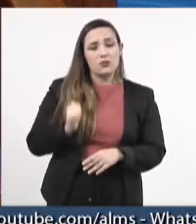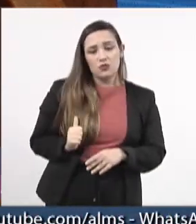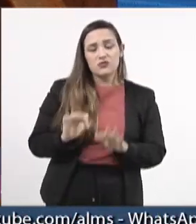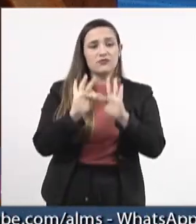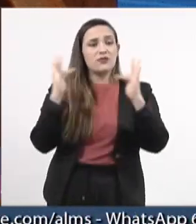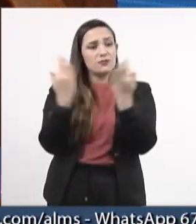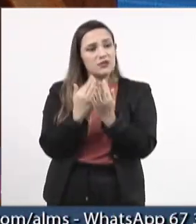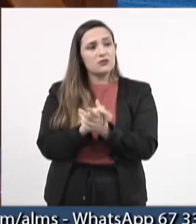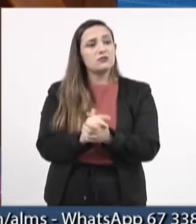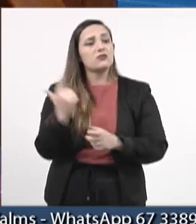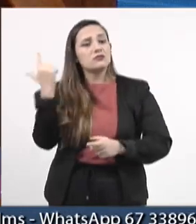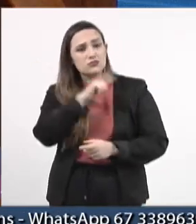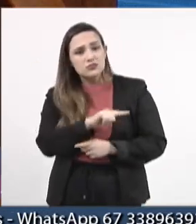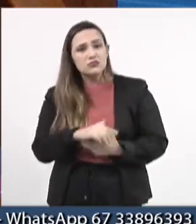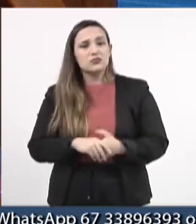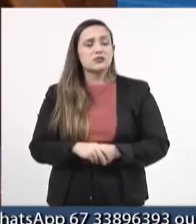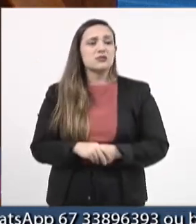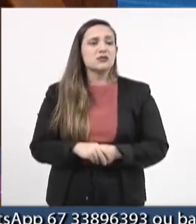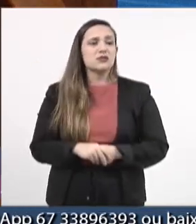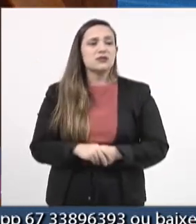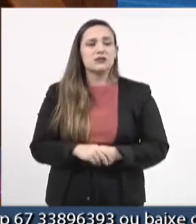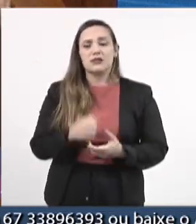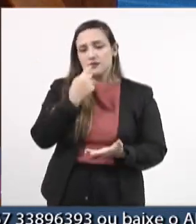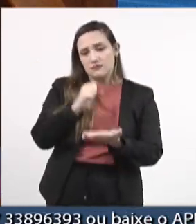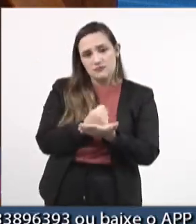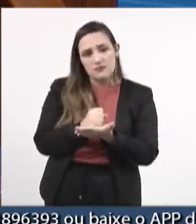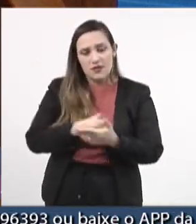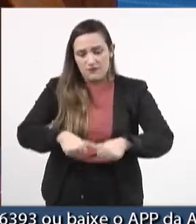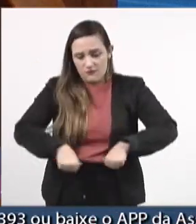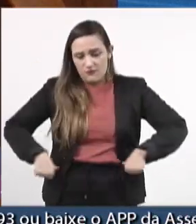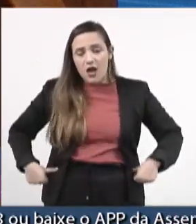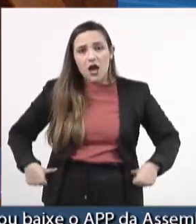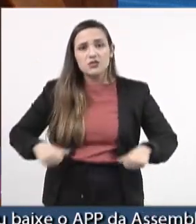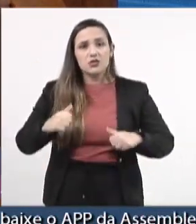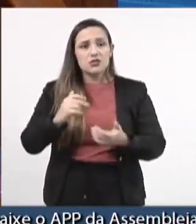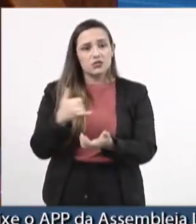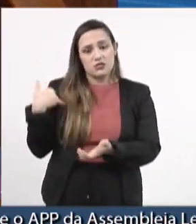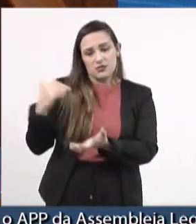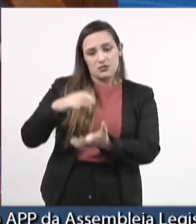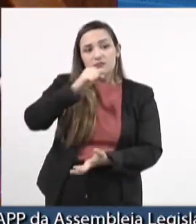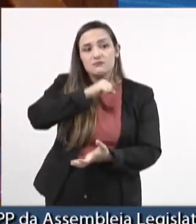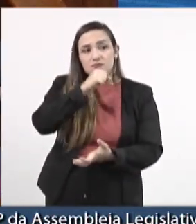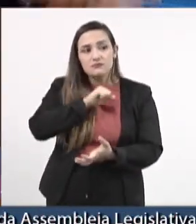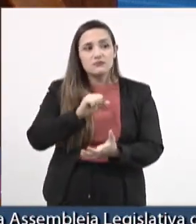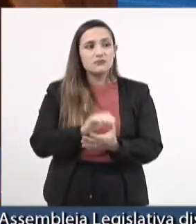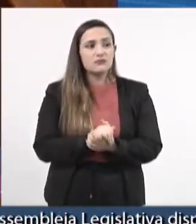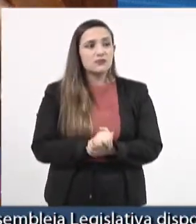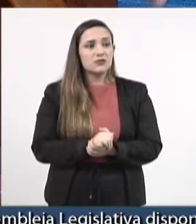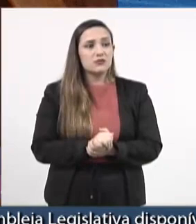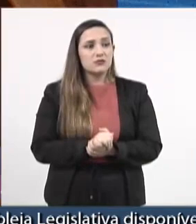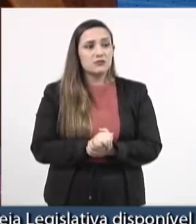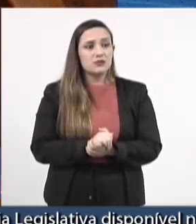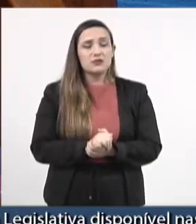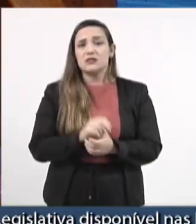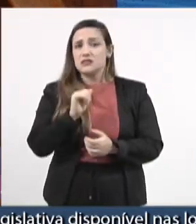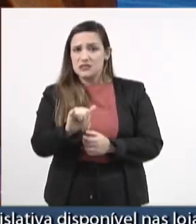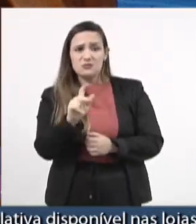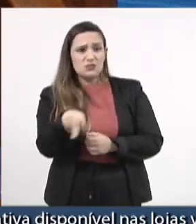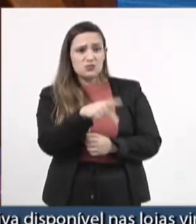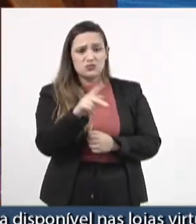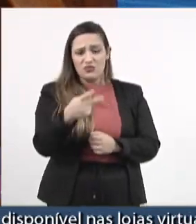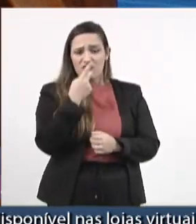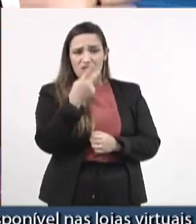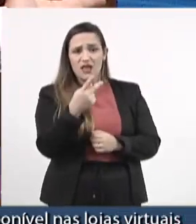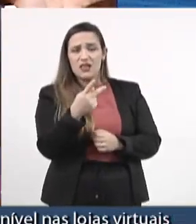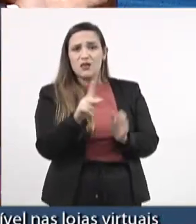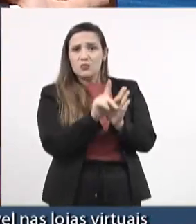terem acesso a medicamentos, fraldas geriátricas de graça na farmácia popular. Se o professor elogiar esse